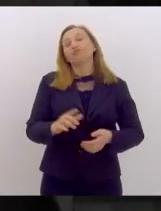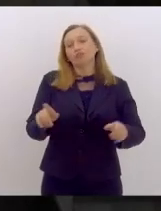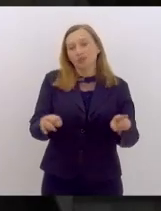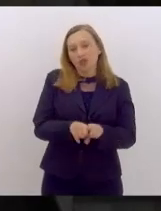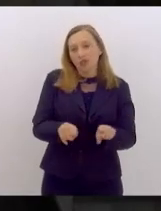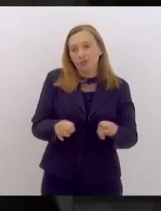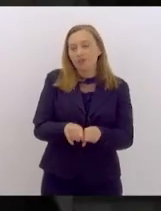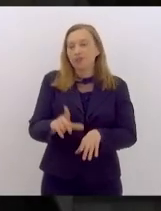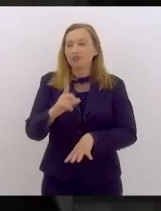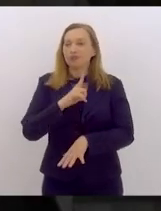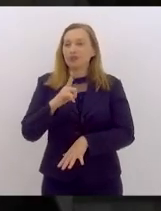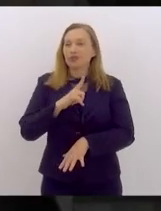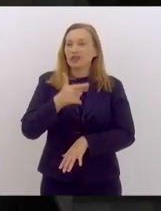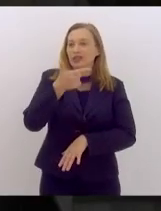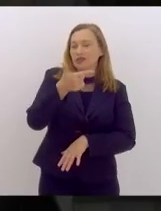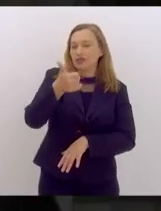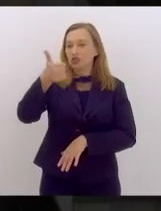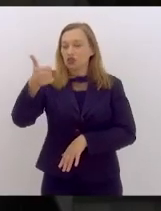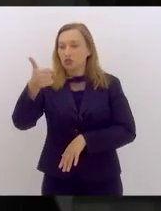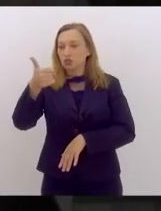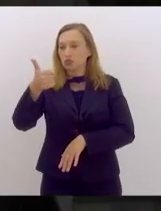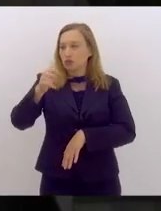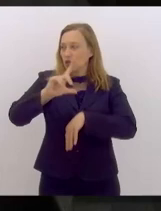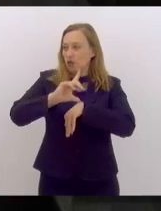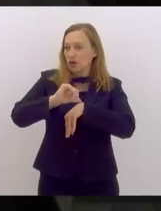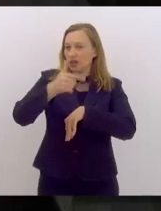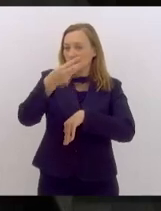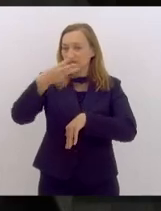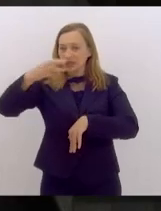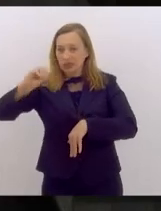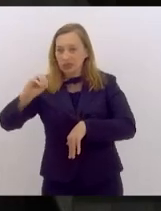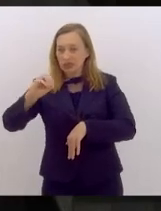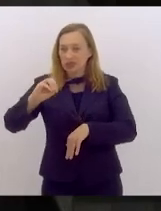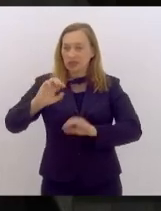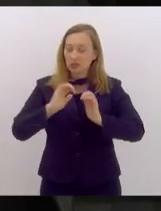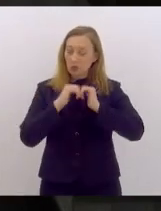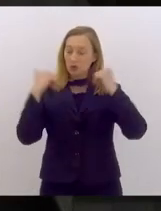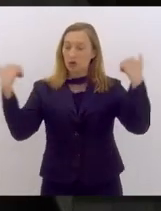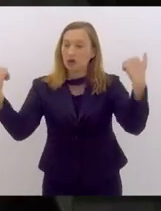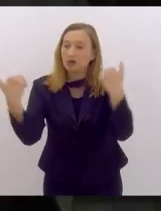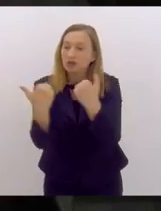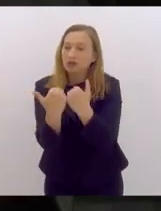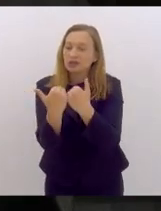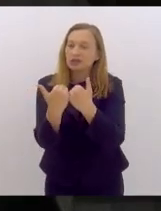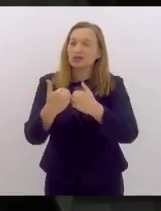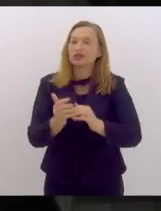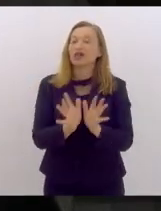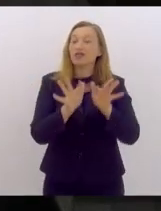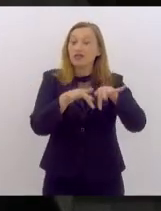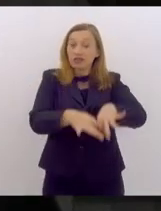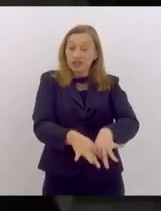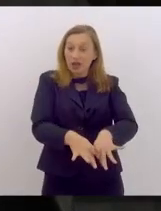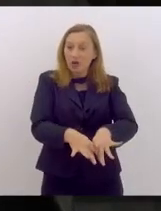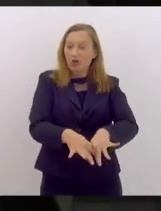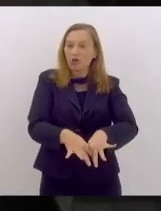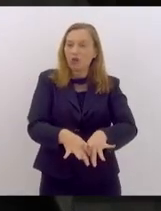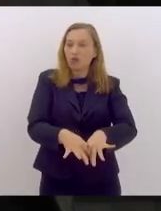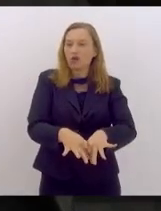tivemos às 21 e 30 no Maracanã a semifinal